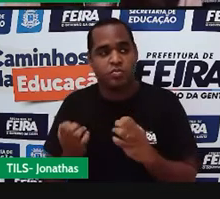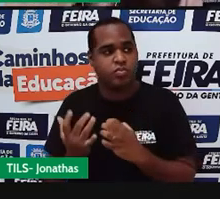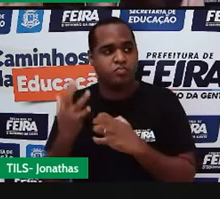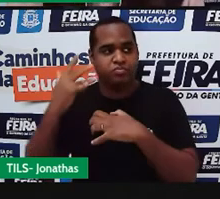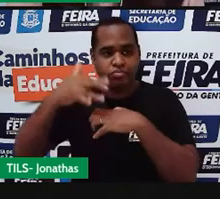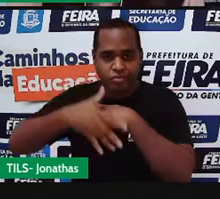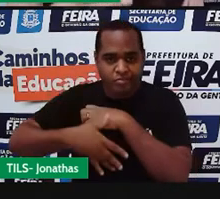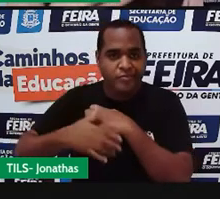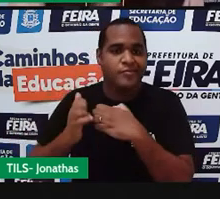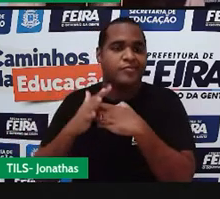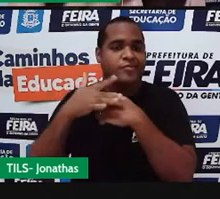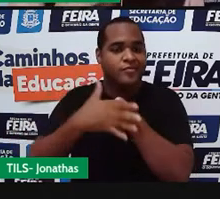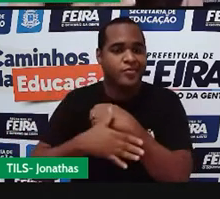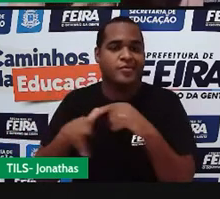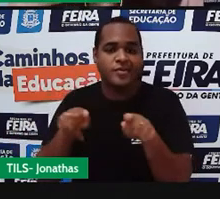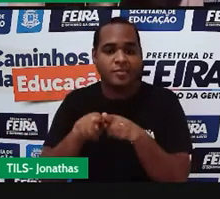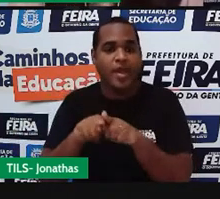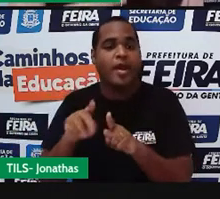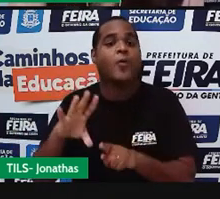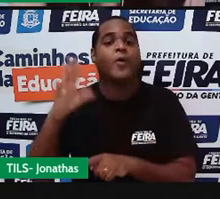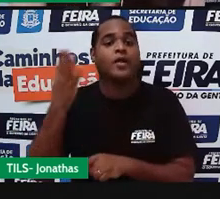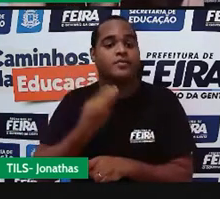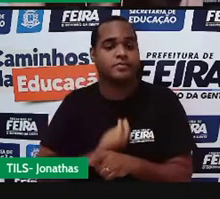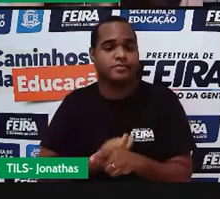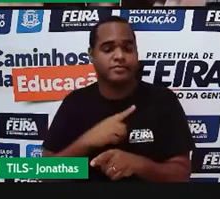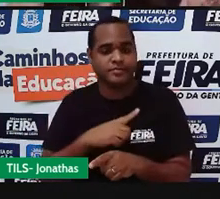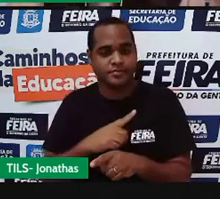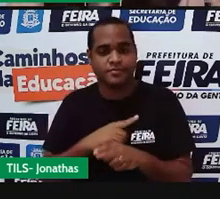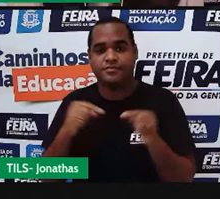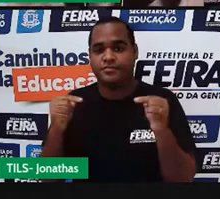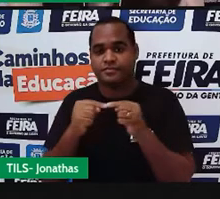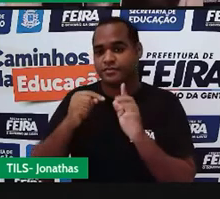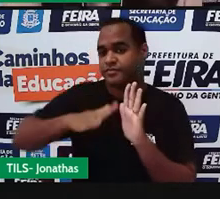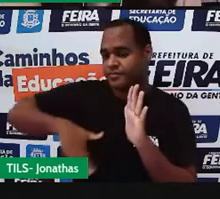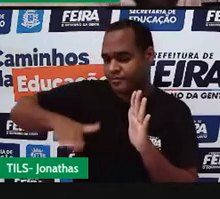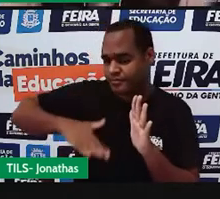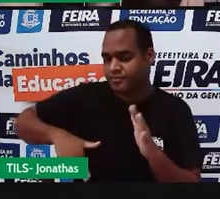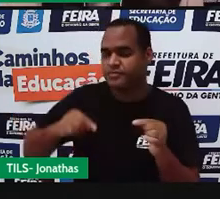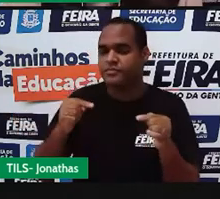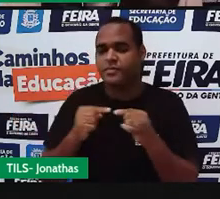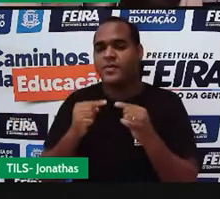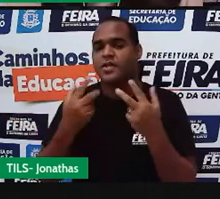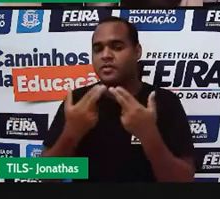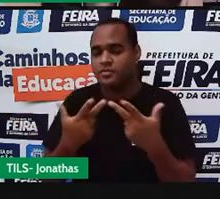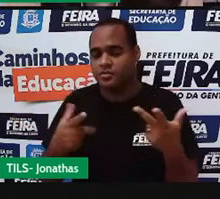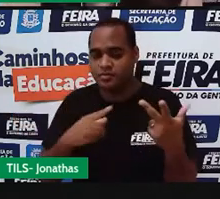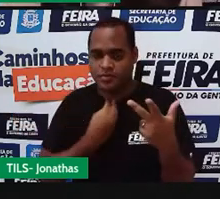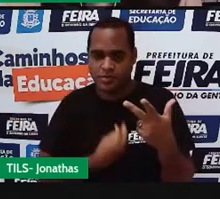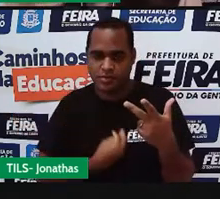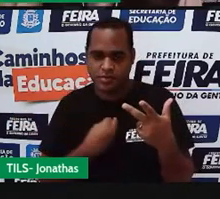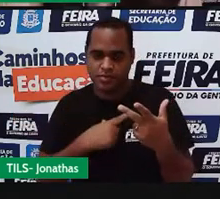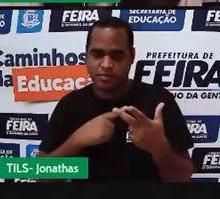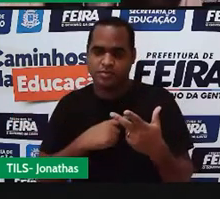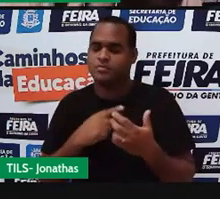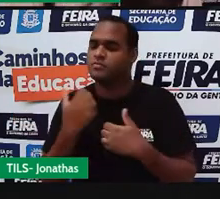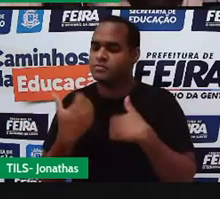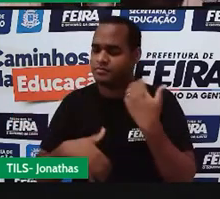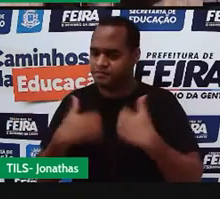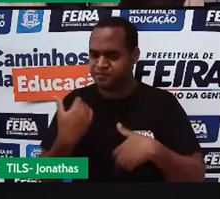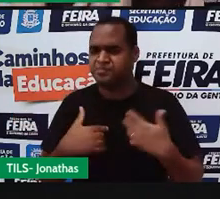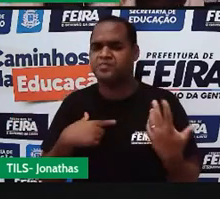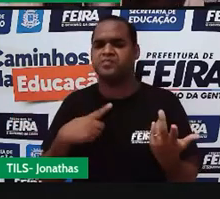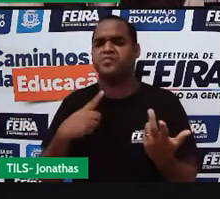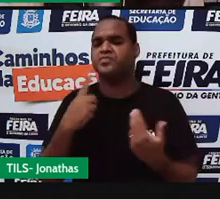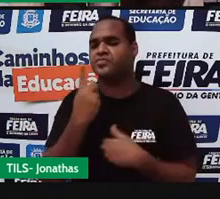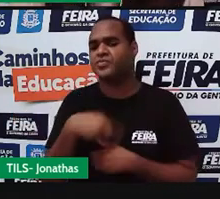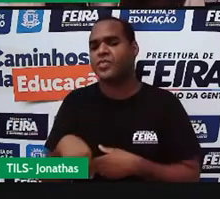transbordar a mesma coisa acontece com o nosso planeta lá nos mares o mar ele tem algumas geleiras em algumas regiões esse essa